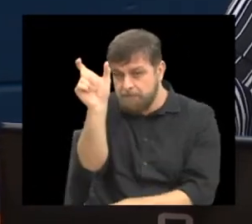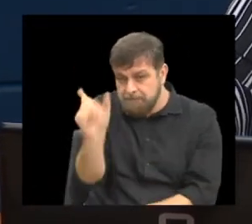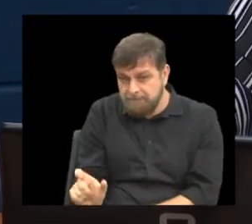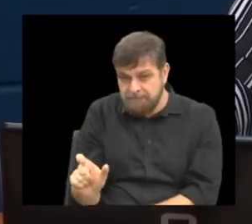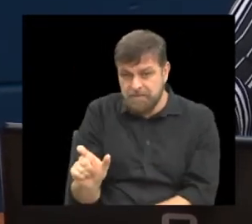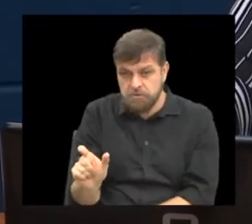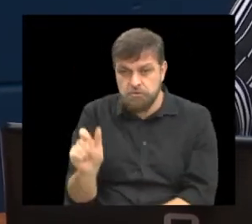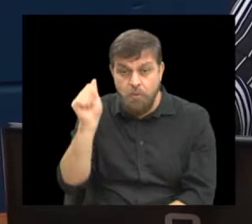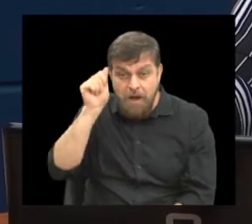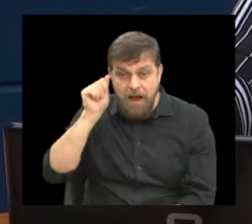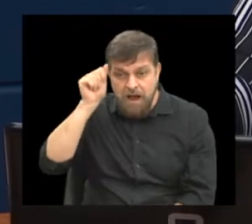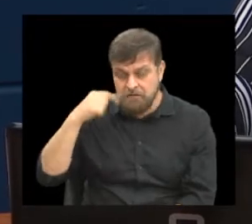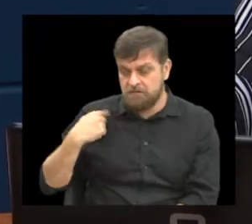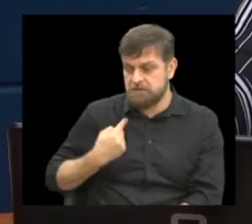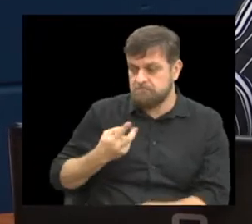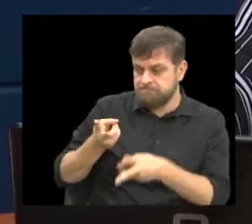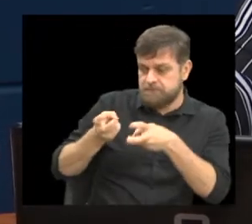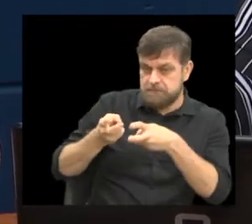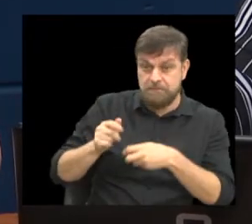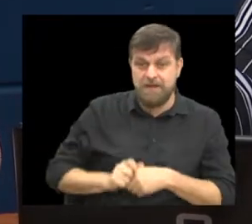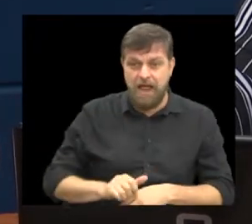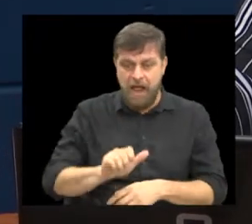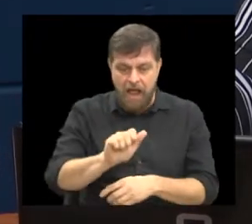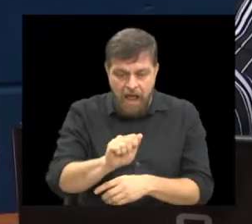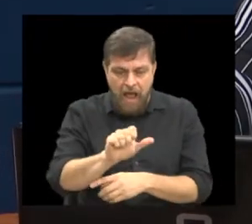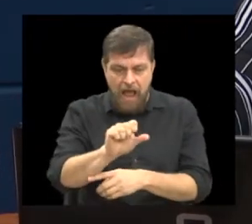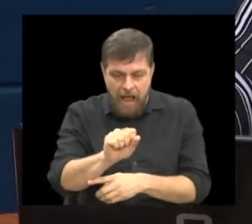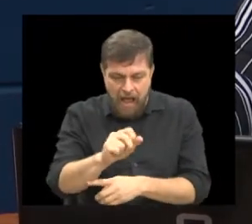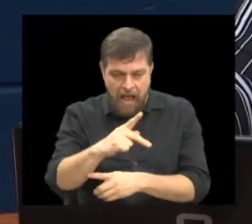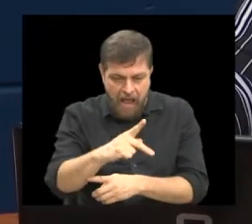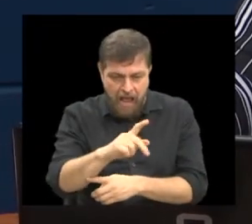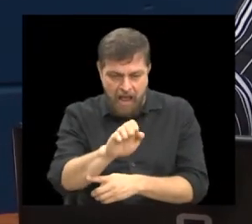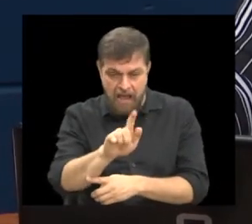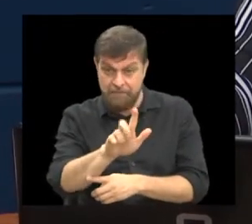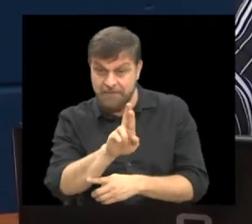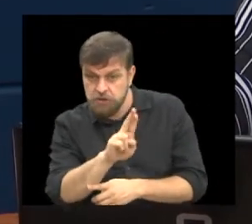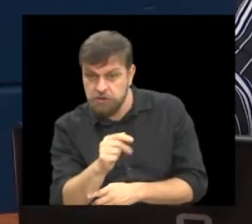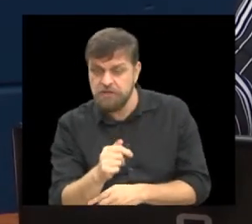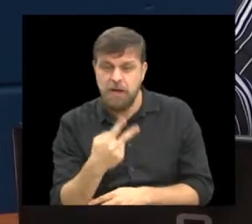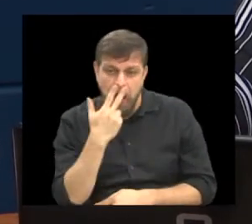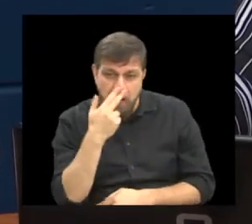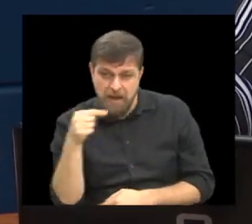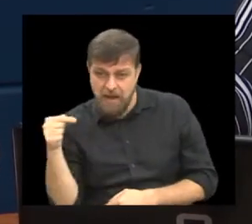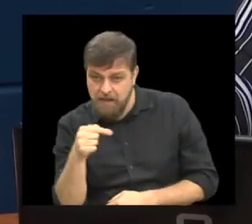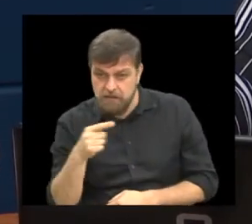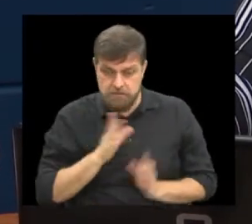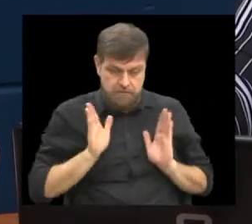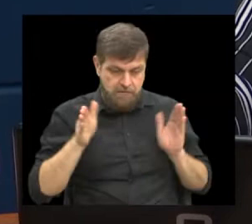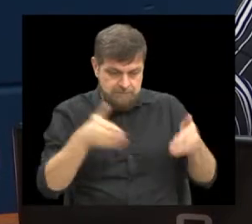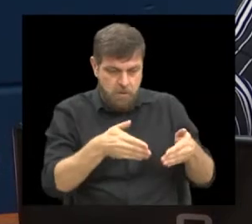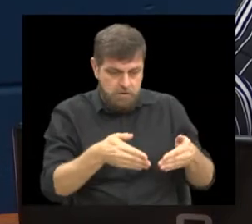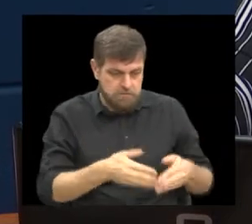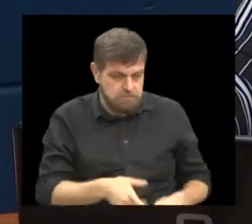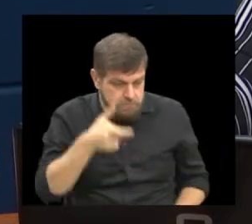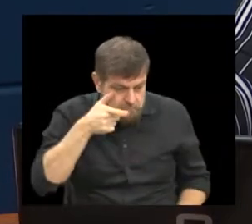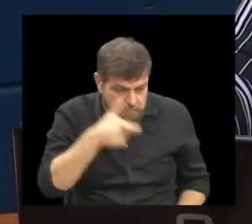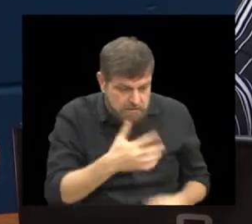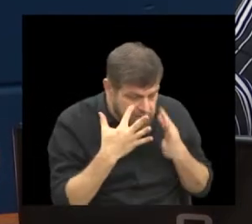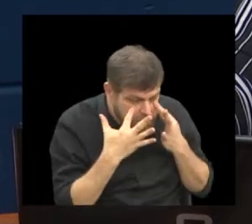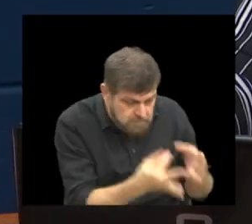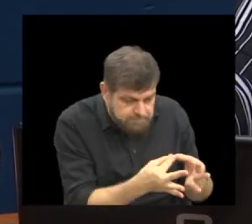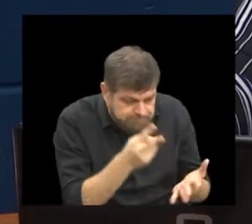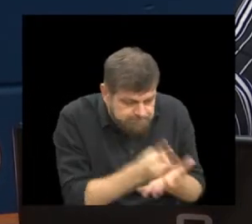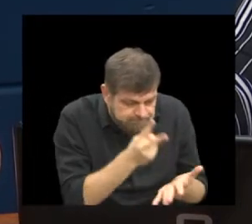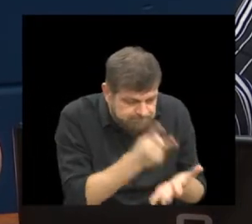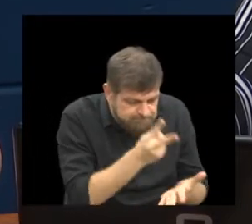E é interessante que o Asperger, ele pode variar. O que caracteriza é ter um foco, né? E às vezes